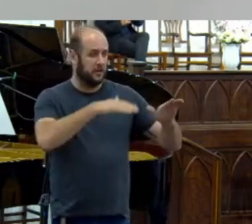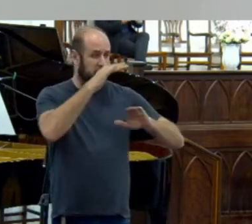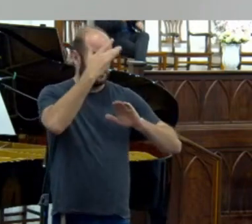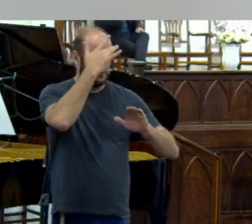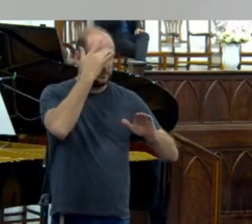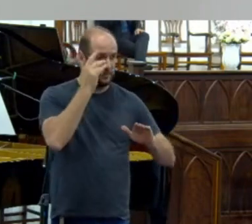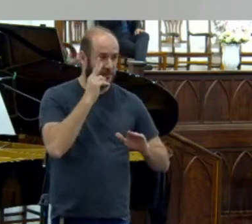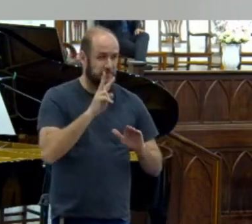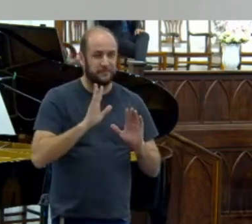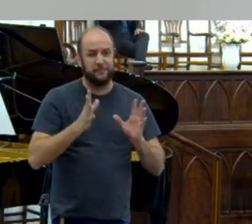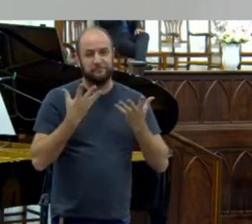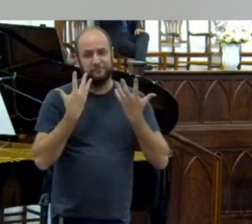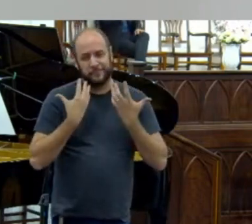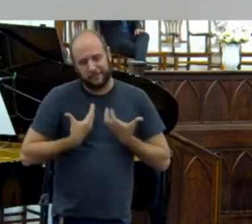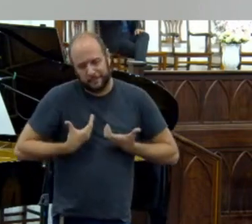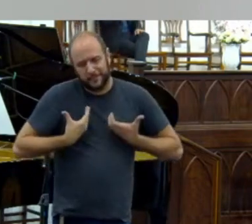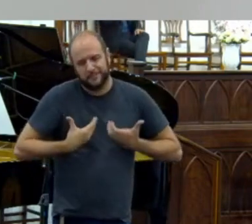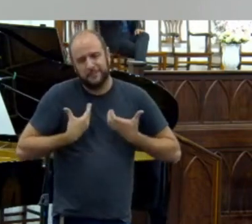mais desgastados,